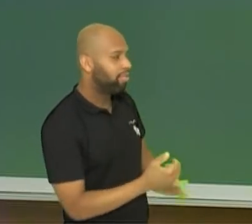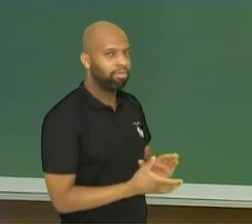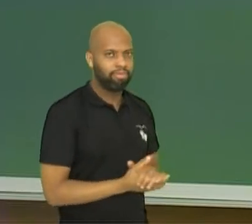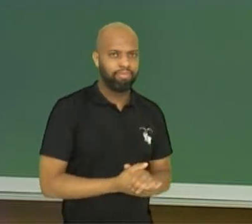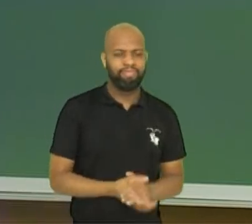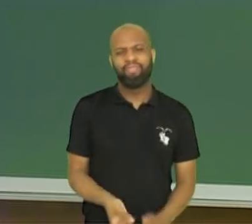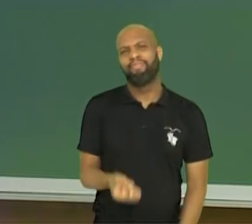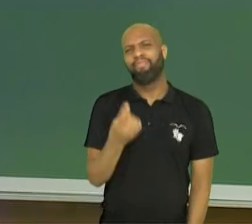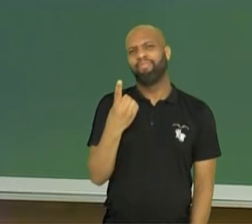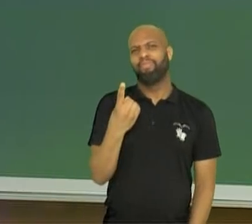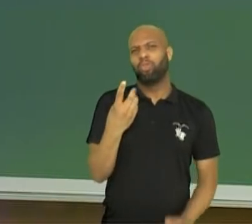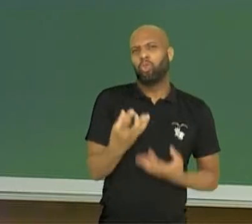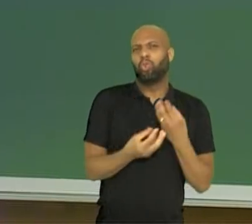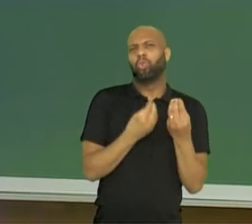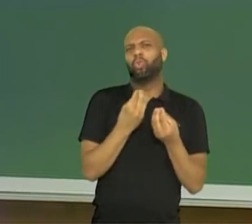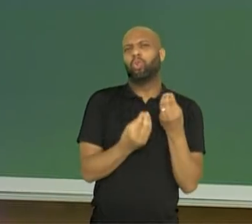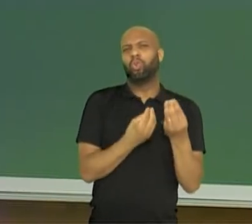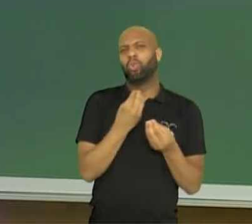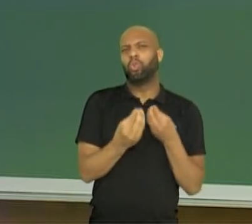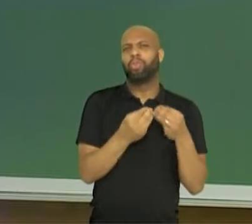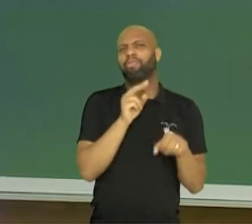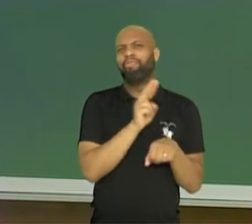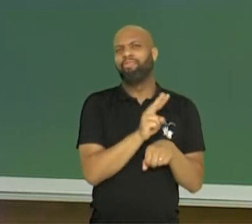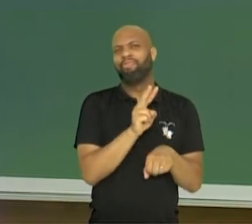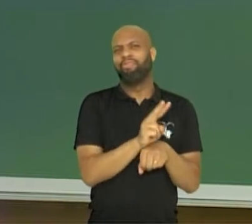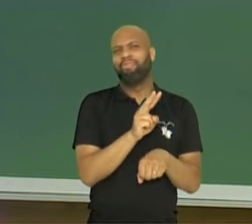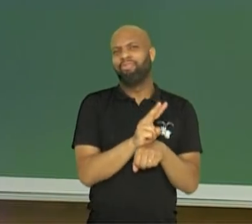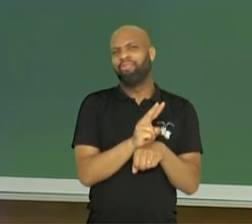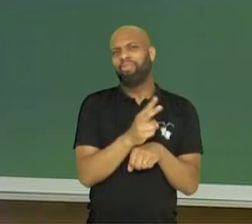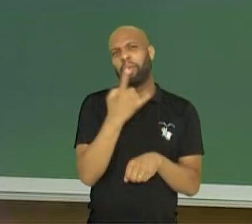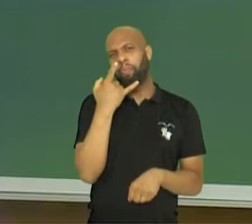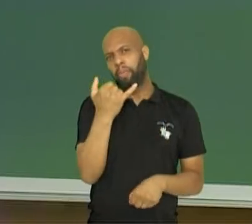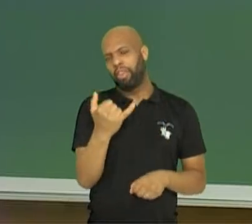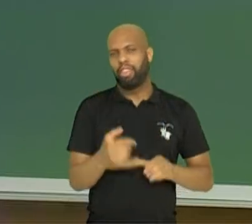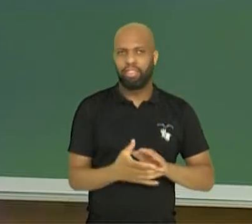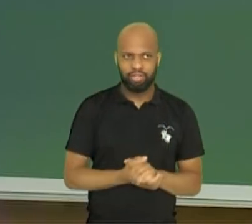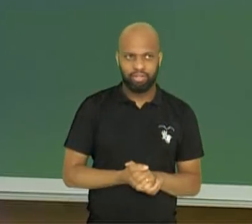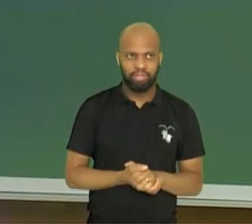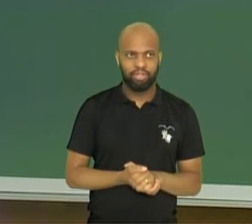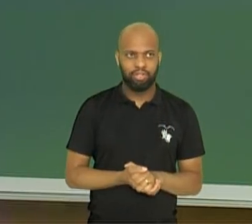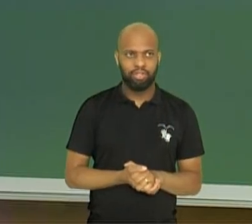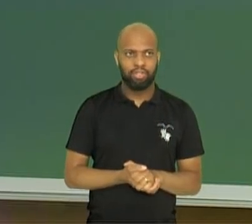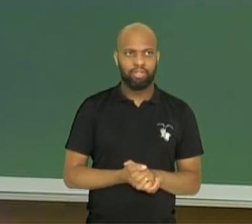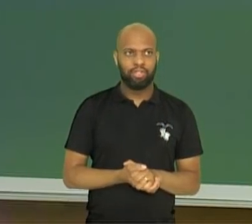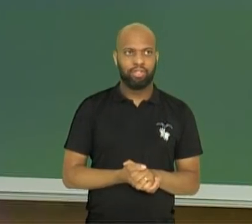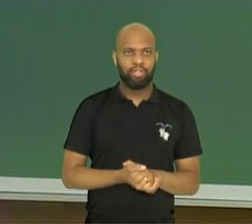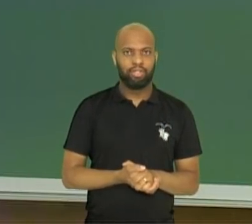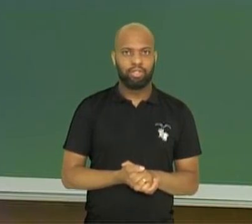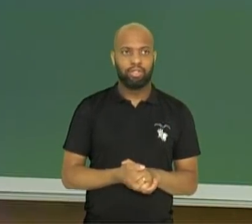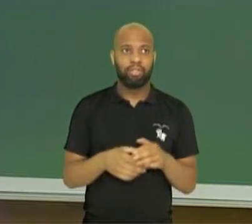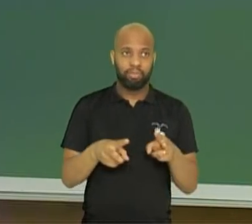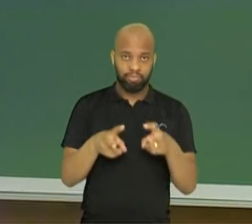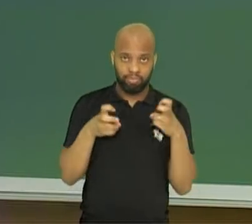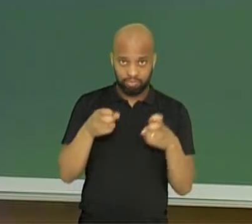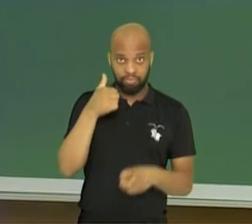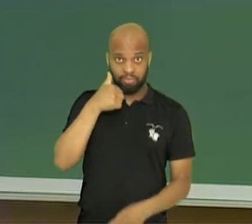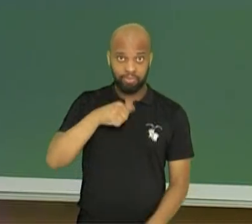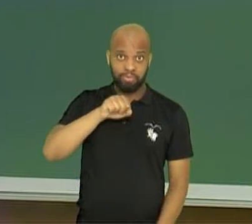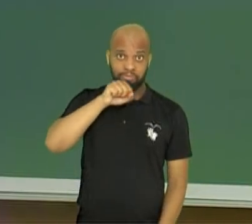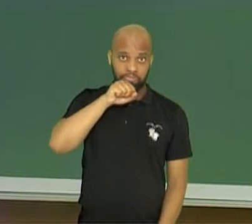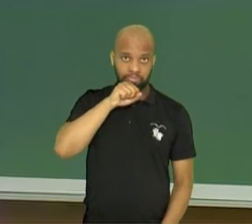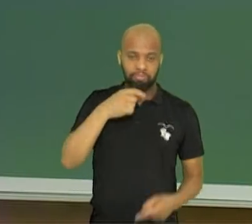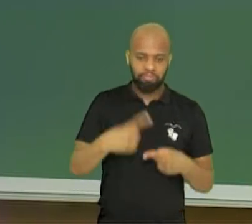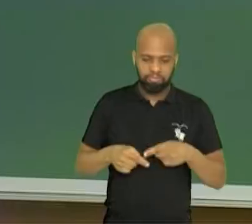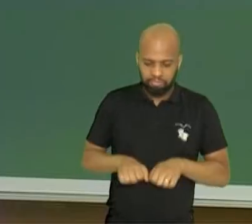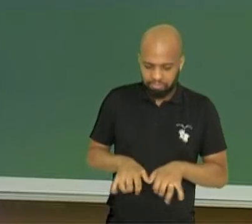assim, como assim proteger o papai? Faz sentido, né? E aí a gente percebe que é a mãe, né? Só aparece